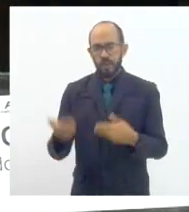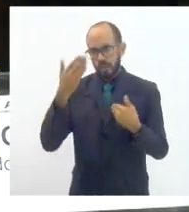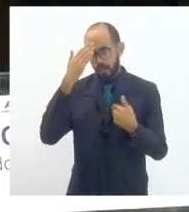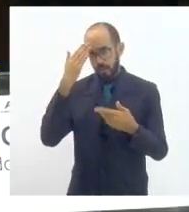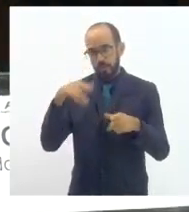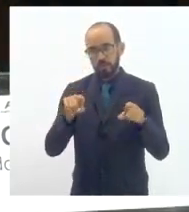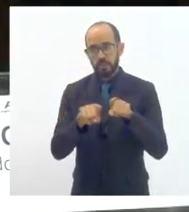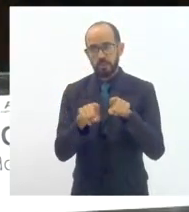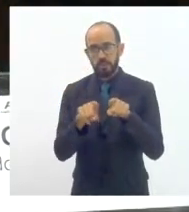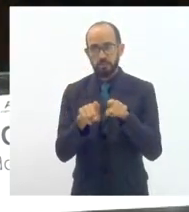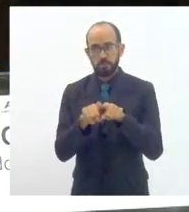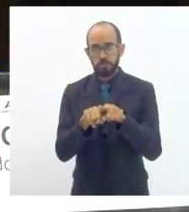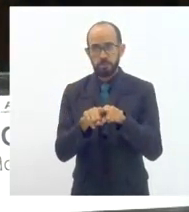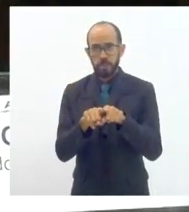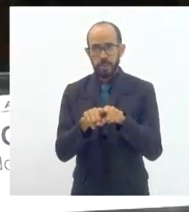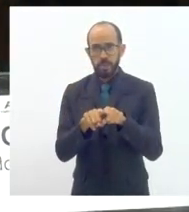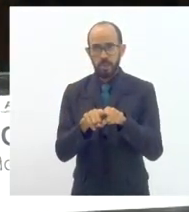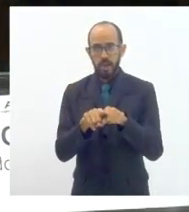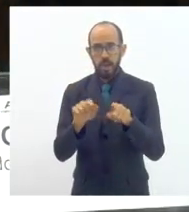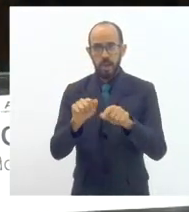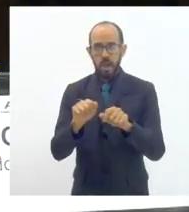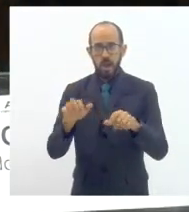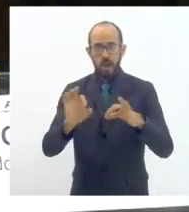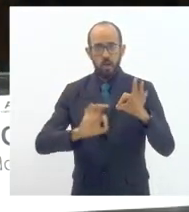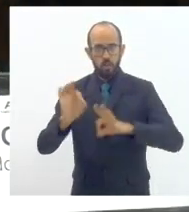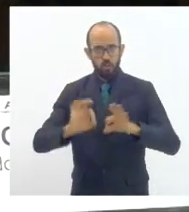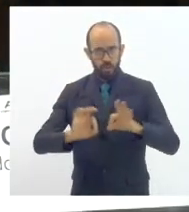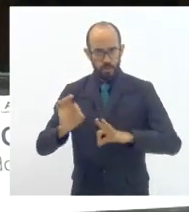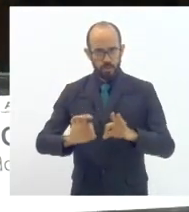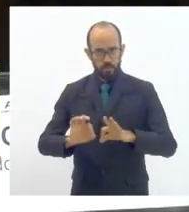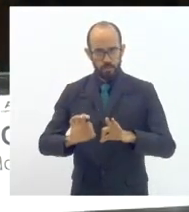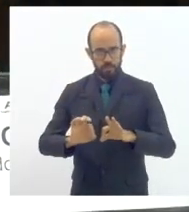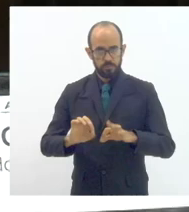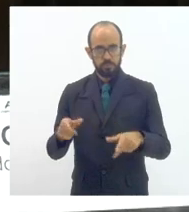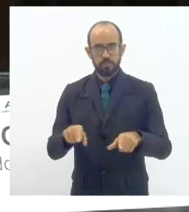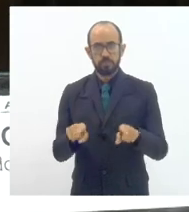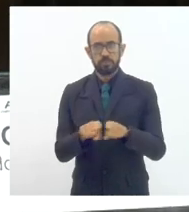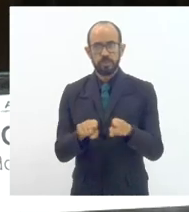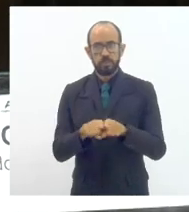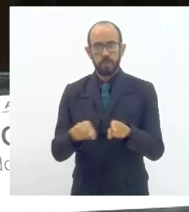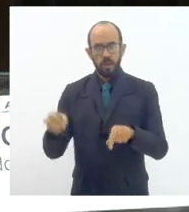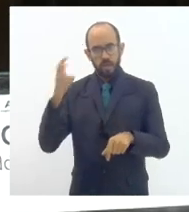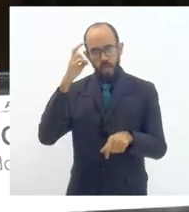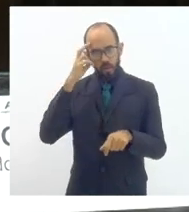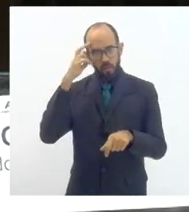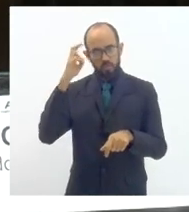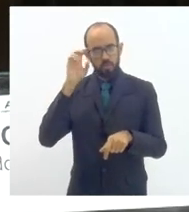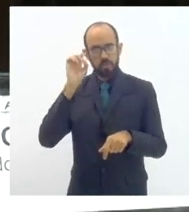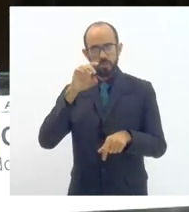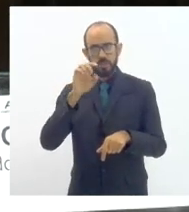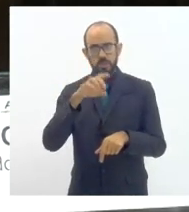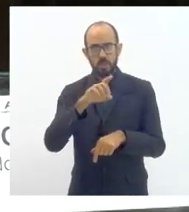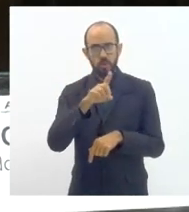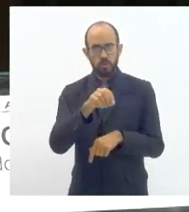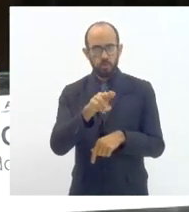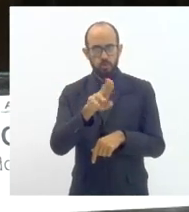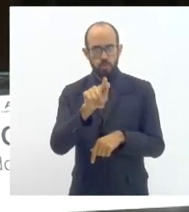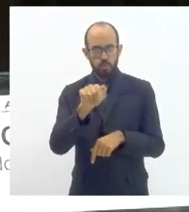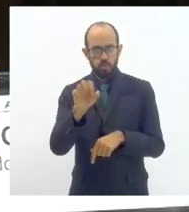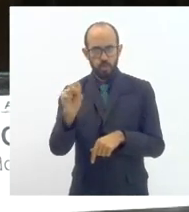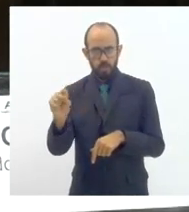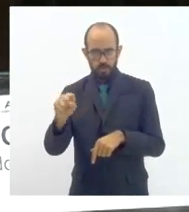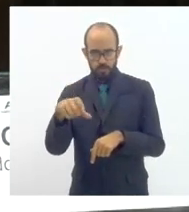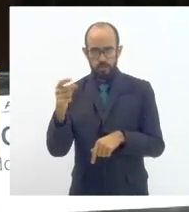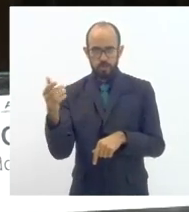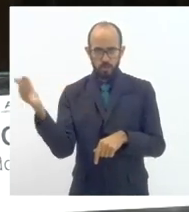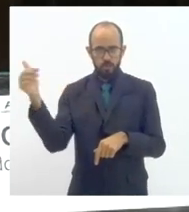agradecer também ao pessoal aqui do Cerimonial, muito obrigado pessoal do Cerimonial, ao pessoal da Cultura, especialmente ao Douglas, que foi cedido pela Cultura